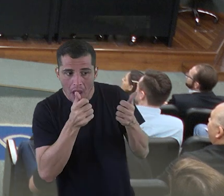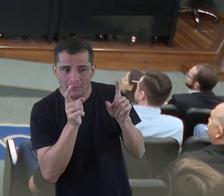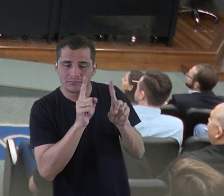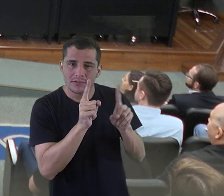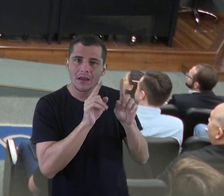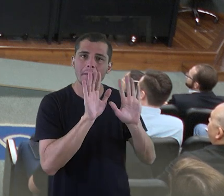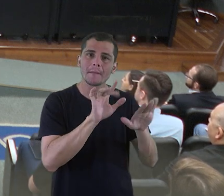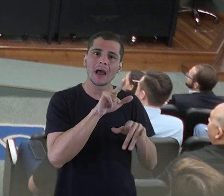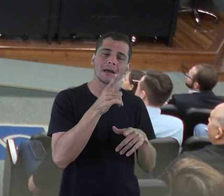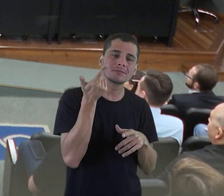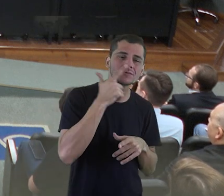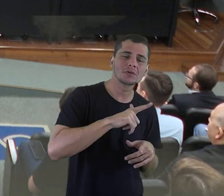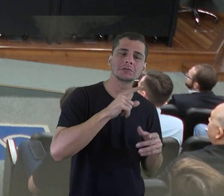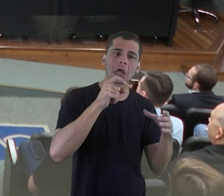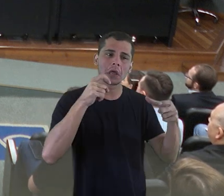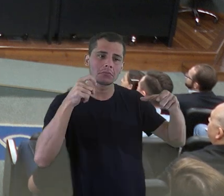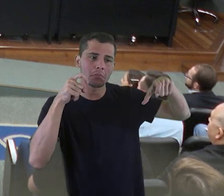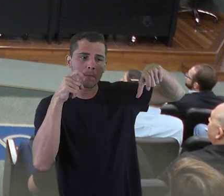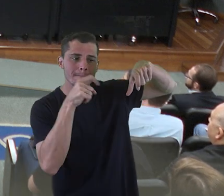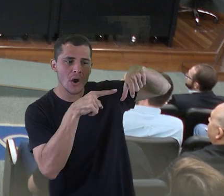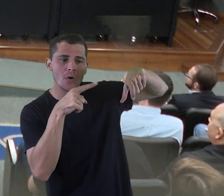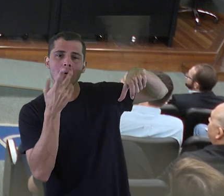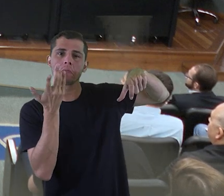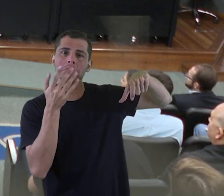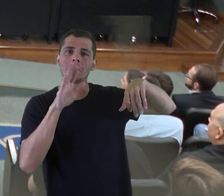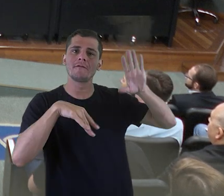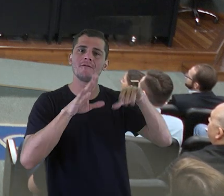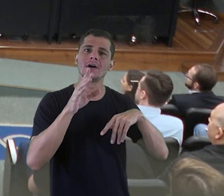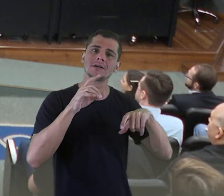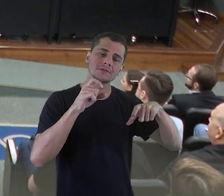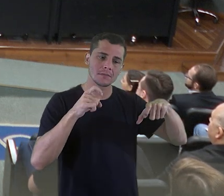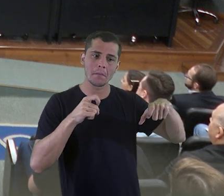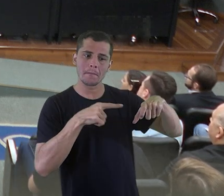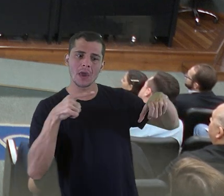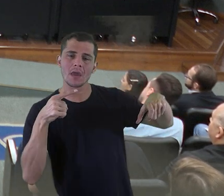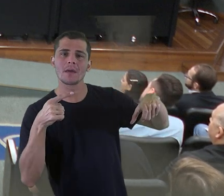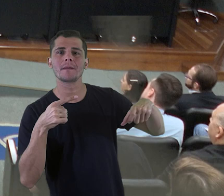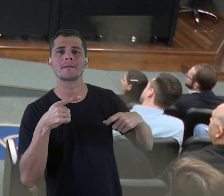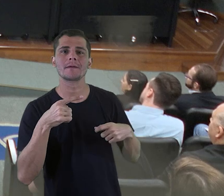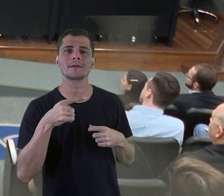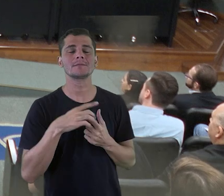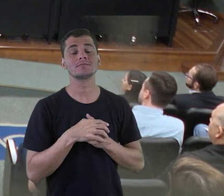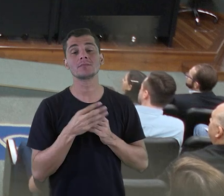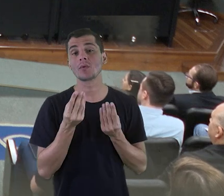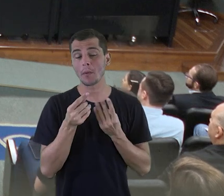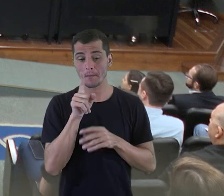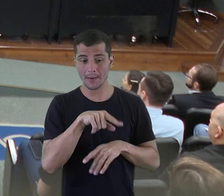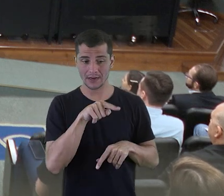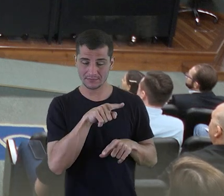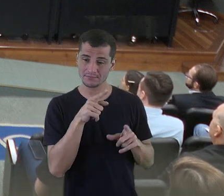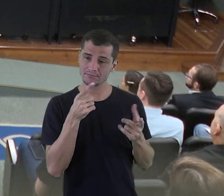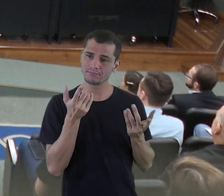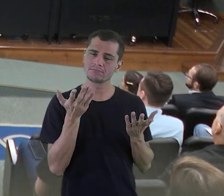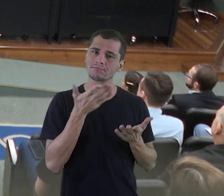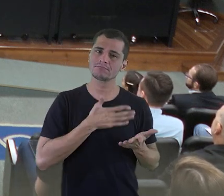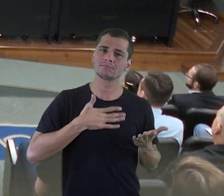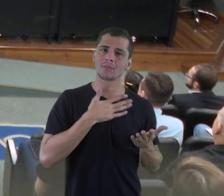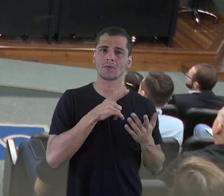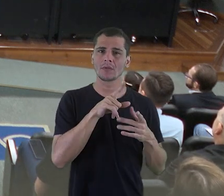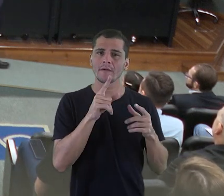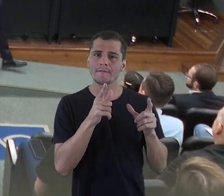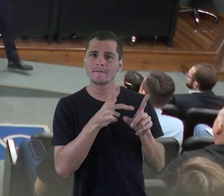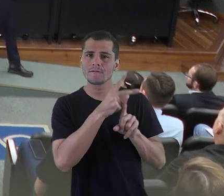voltando aqui, você passa pela trincheira, tem um sinaleiro embaixo da trincheira, escura, provavelmente às nove horas já não tem mais muito carro ali.